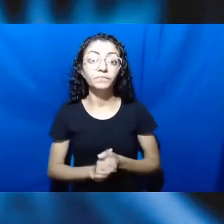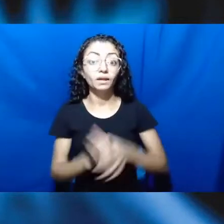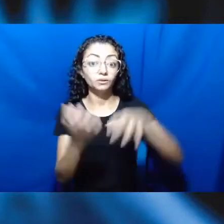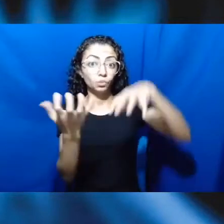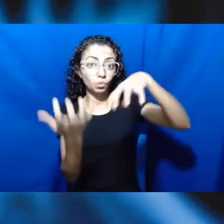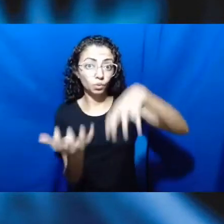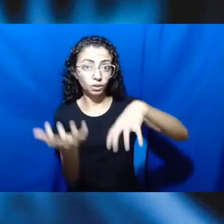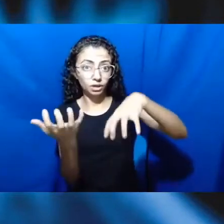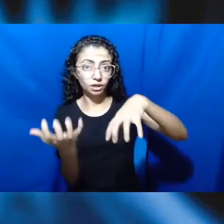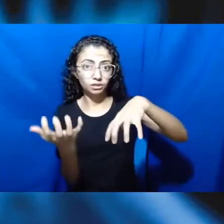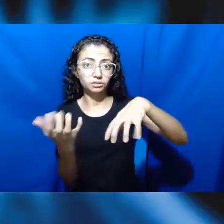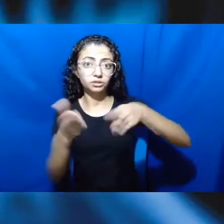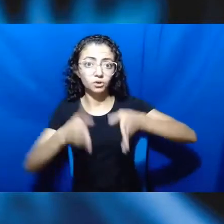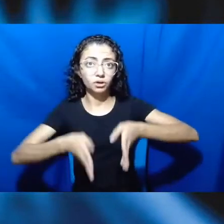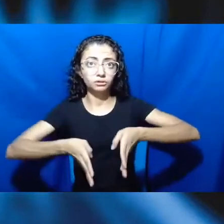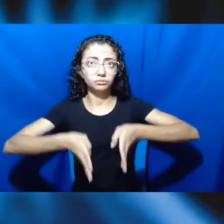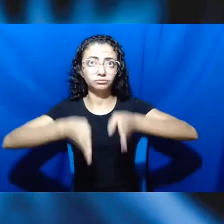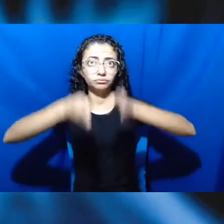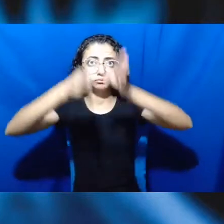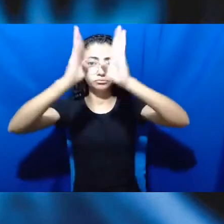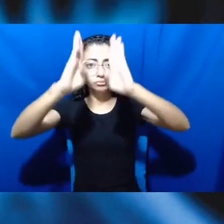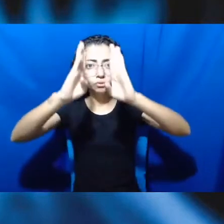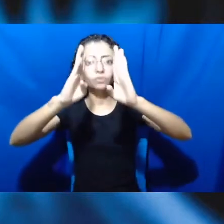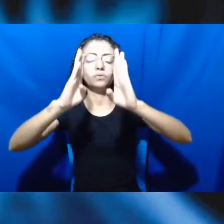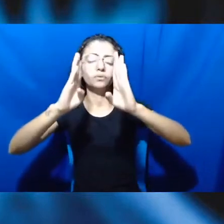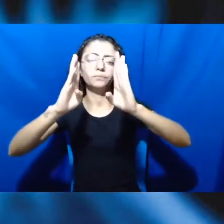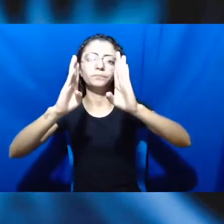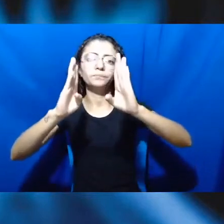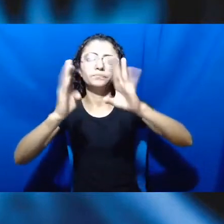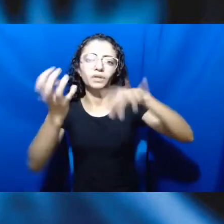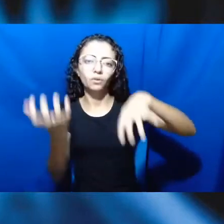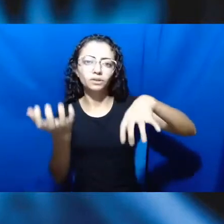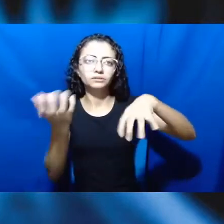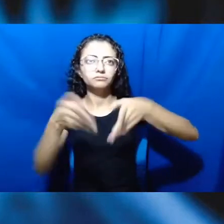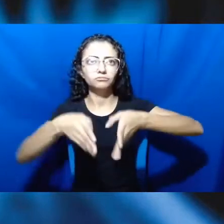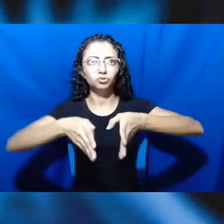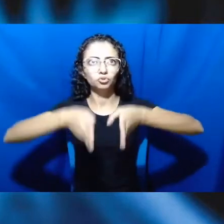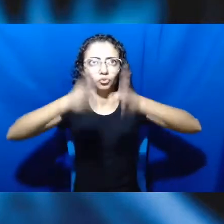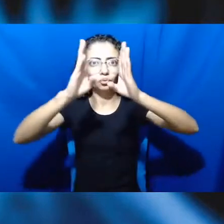em cima na torre do Congresso, entre a Câmara e o Senado, tem